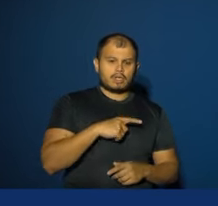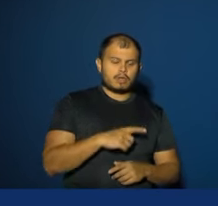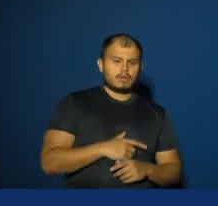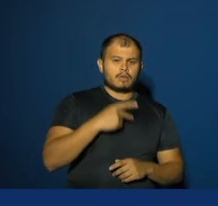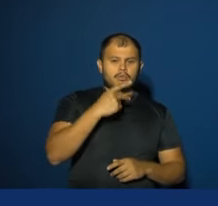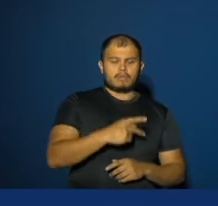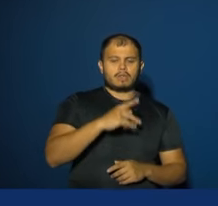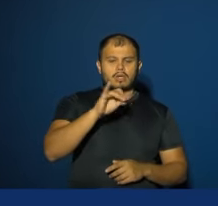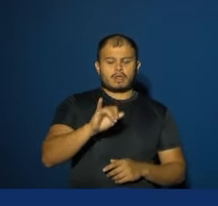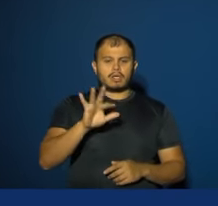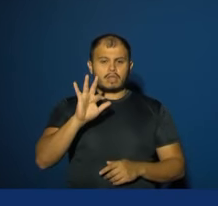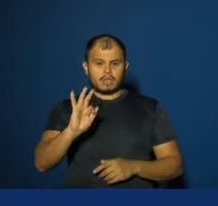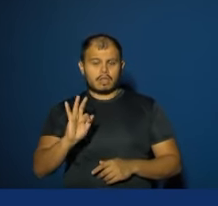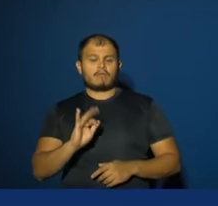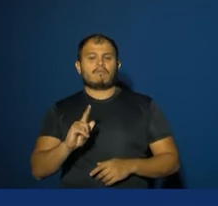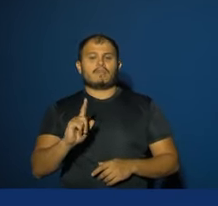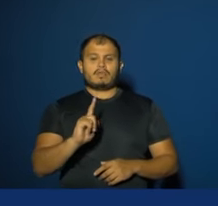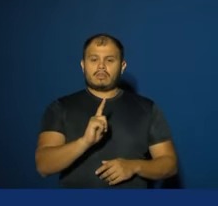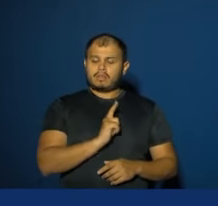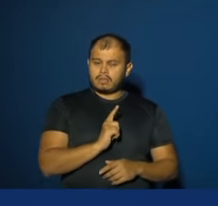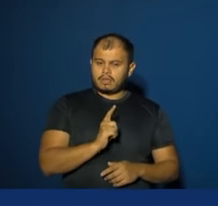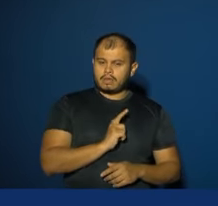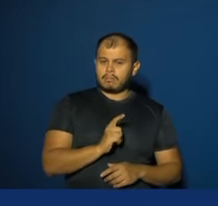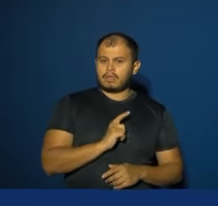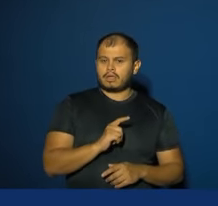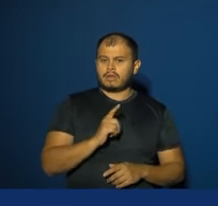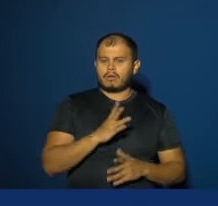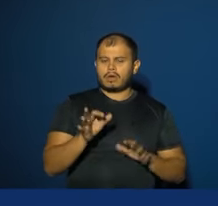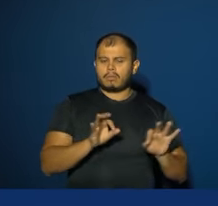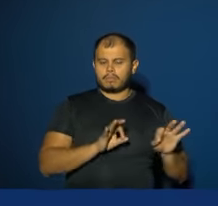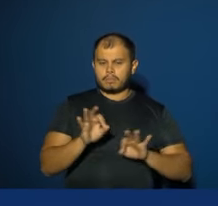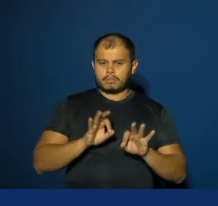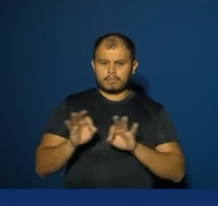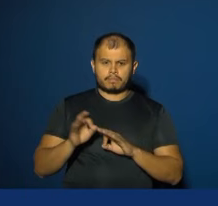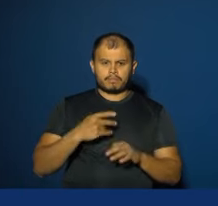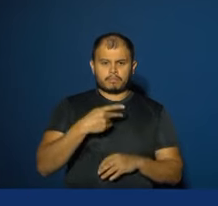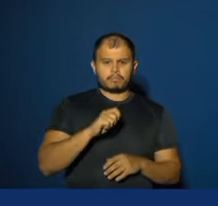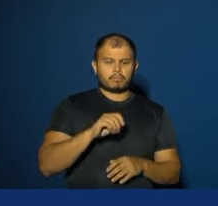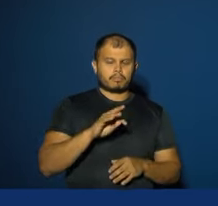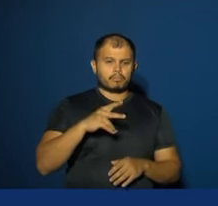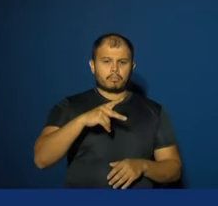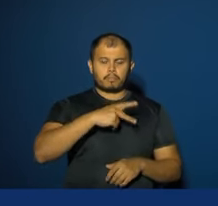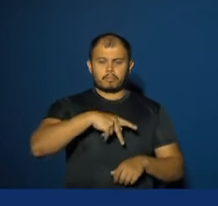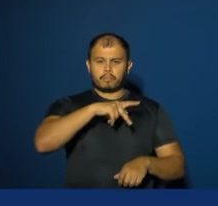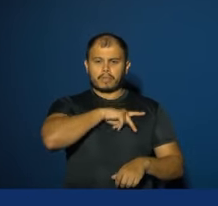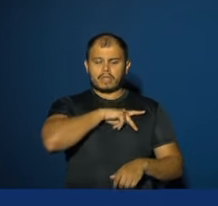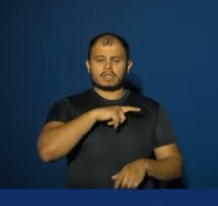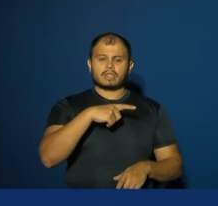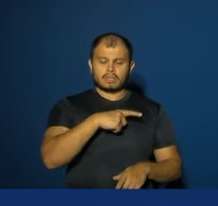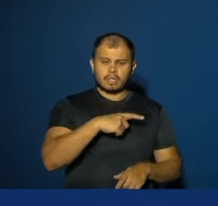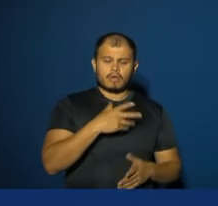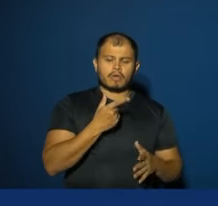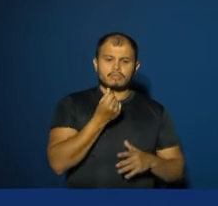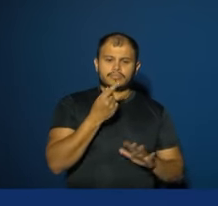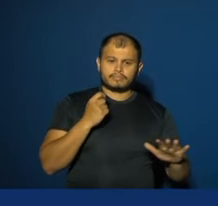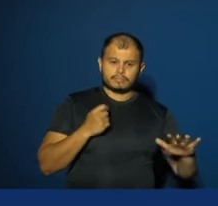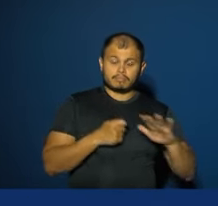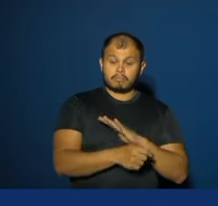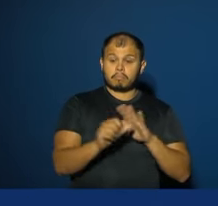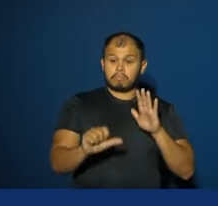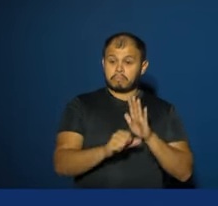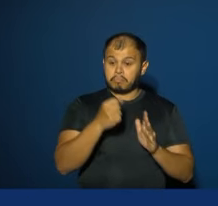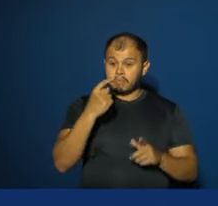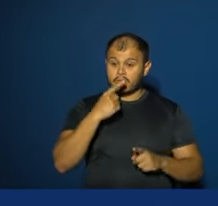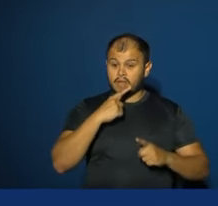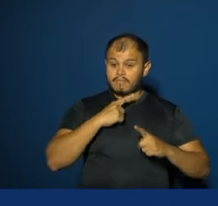pf agora numa numa organização realizada pelo fundo Pátria colocou investimentos agora eh pela primeira vez